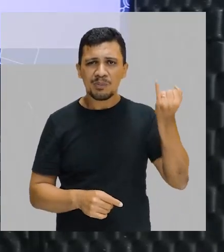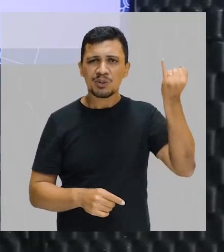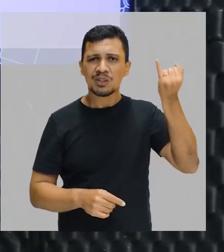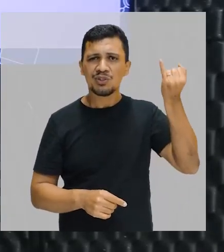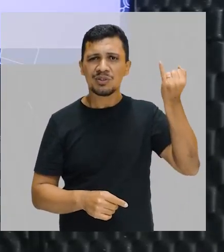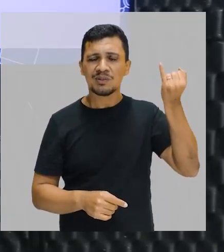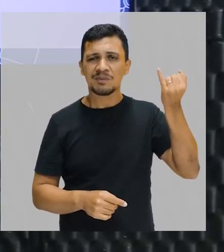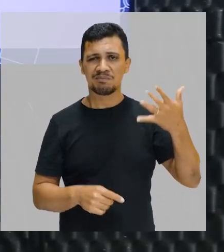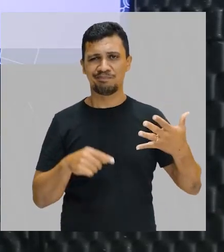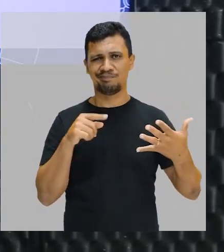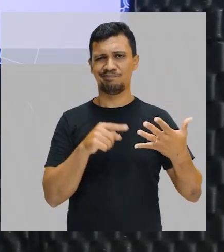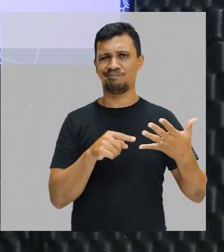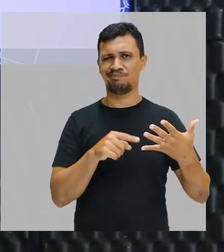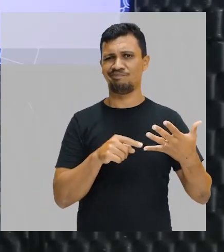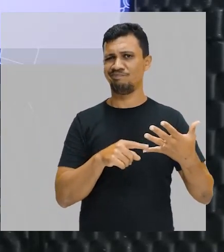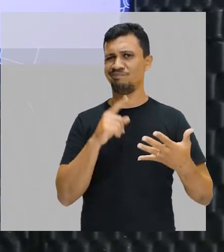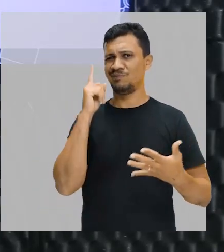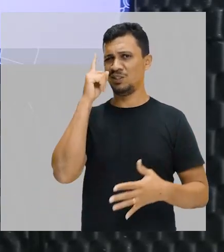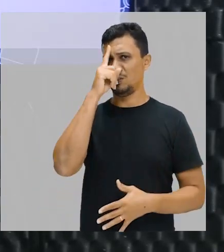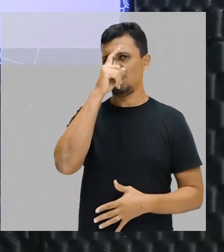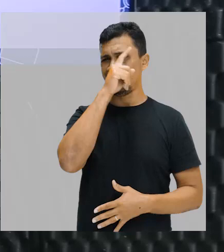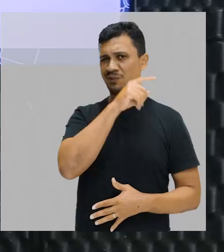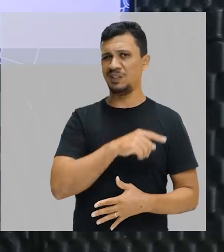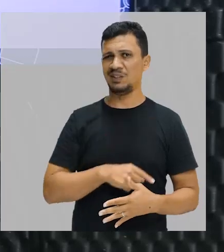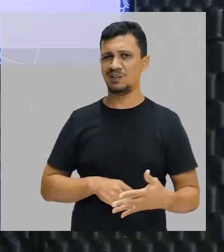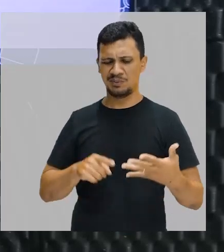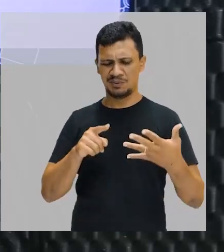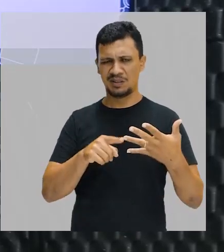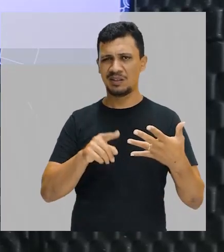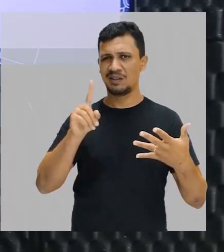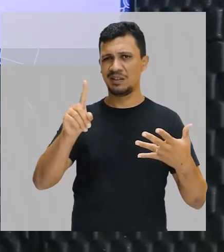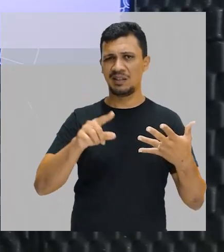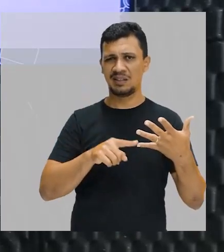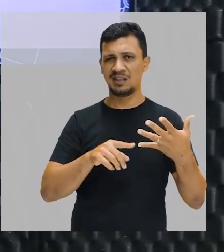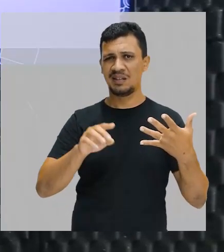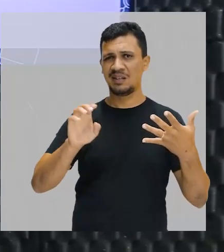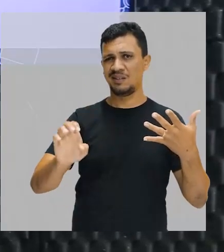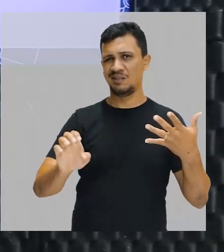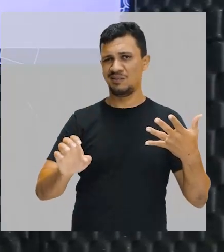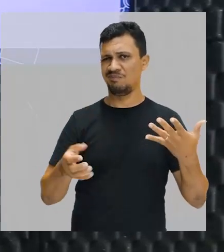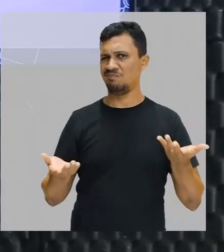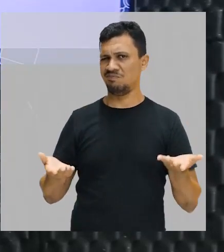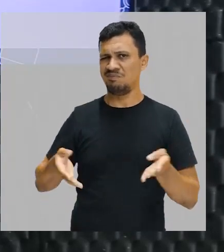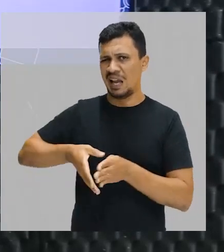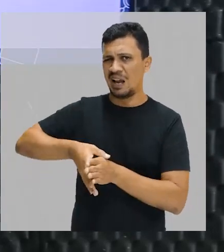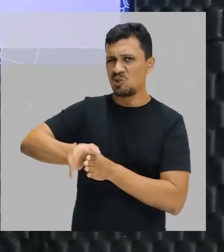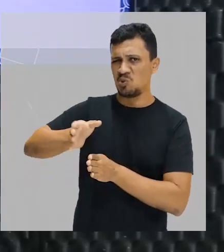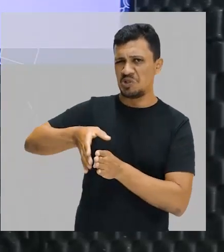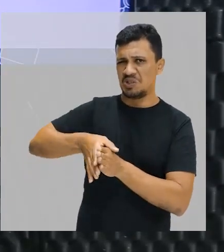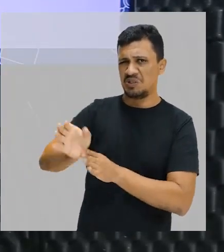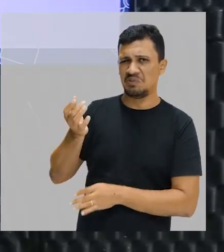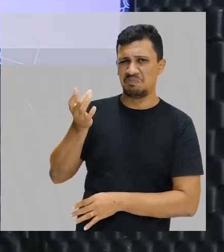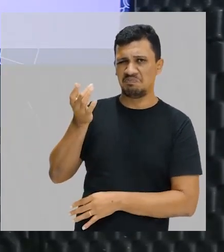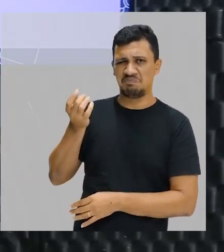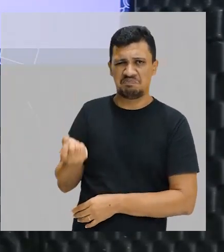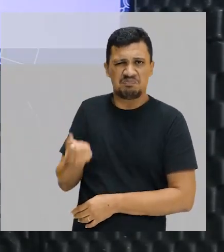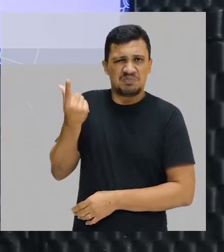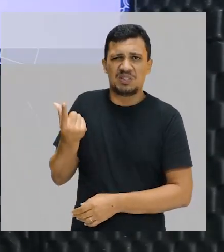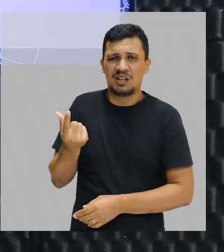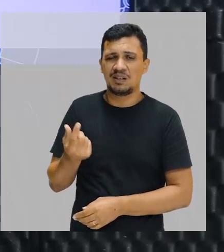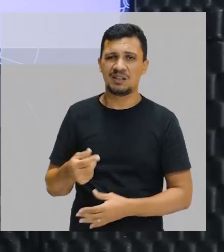meio difícil, fica meio complicado nessa letra D, a letra E, vão trazendo para a gente uma sugestão muito esquisita. A gente não pode levar isso em